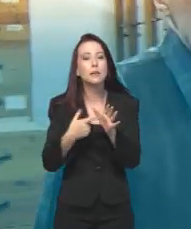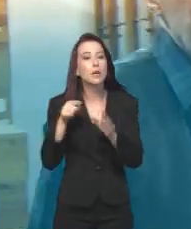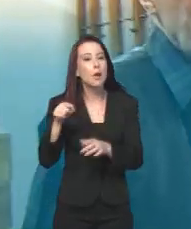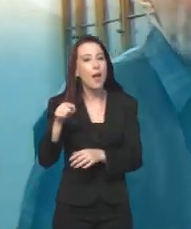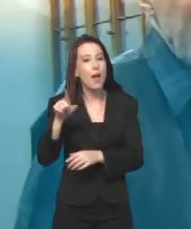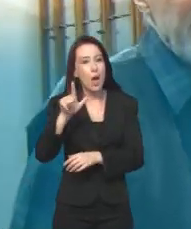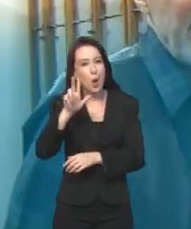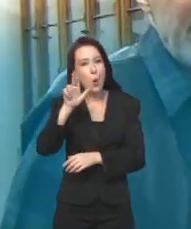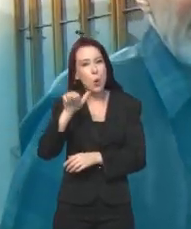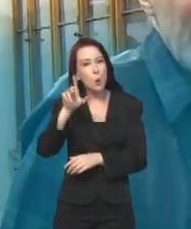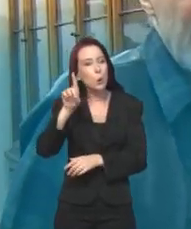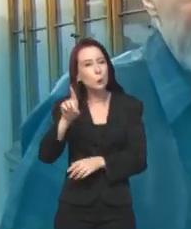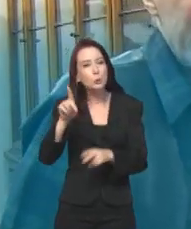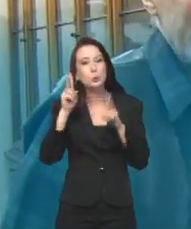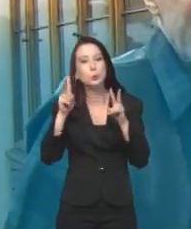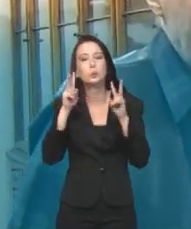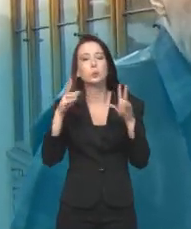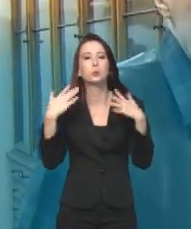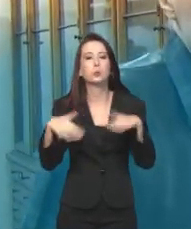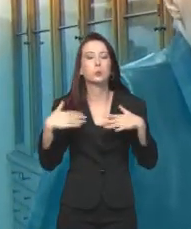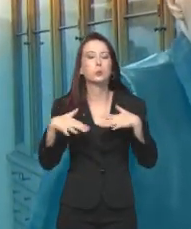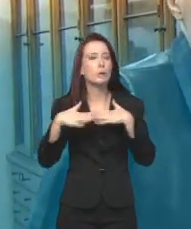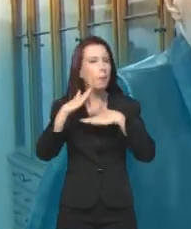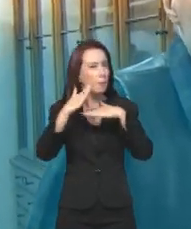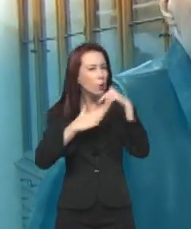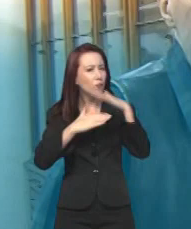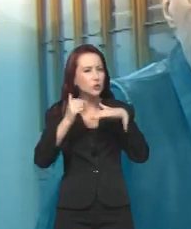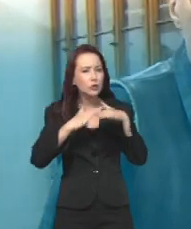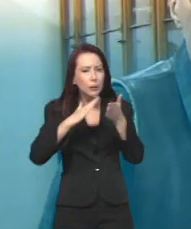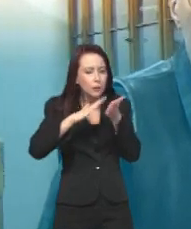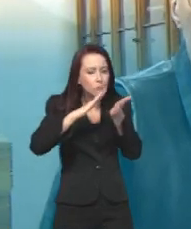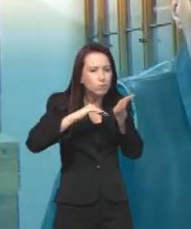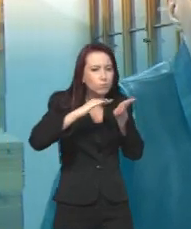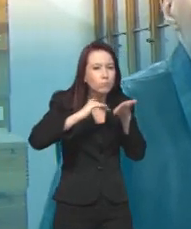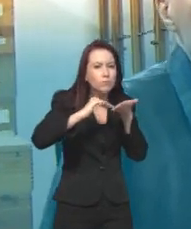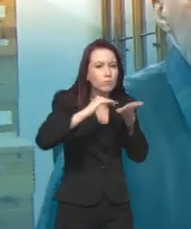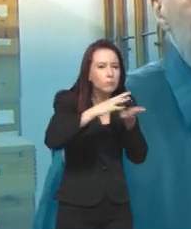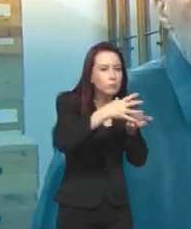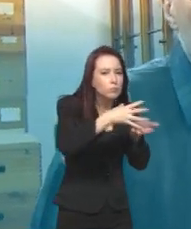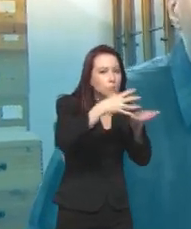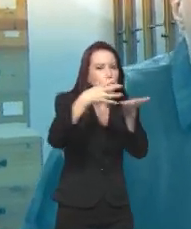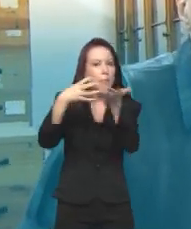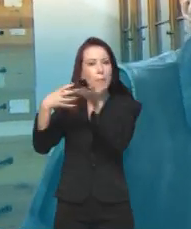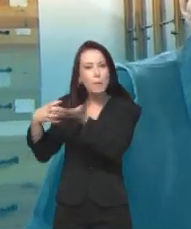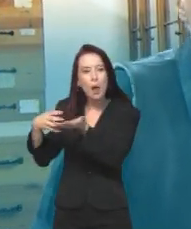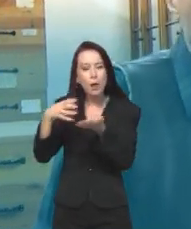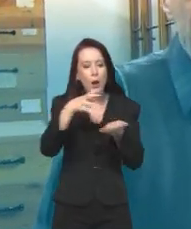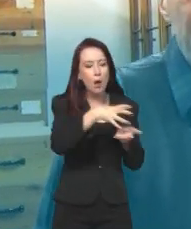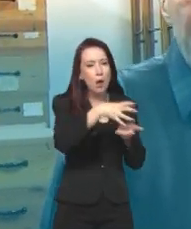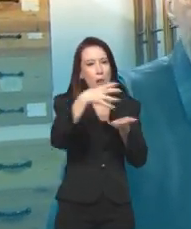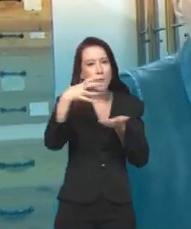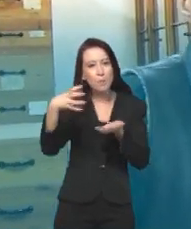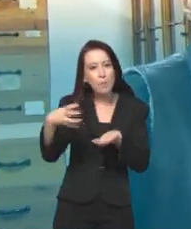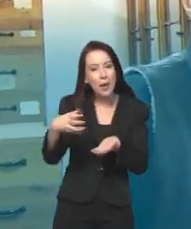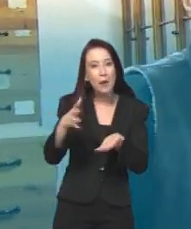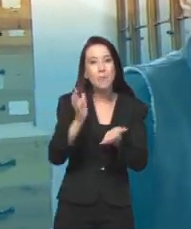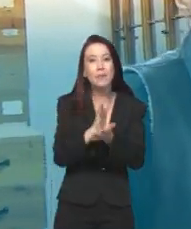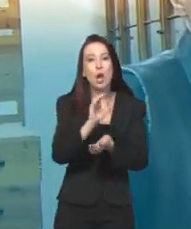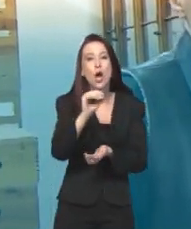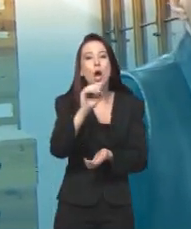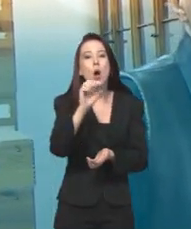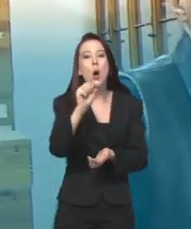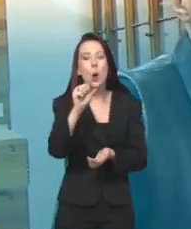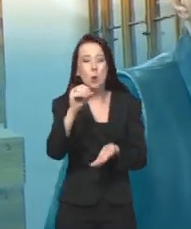how professionally Lund kept his excavations. Part of the